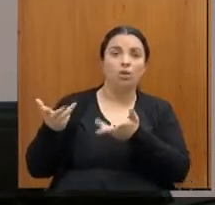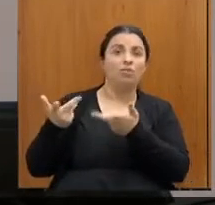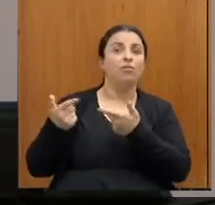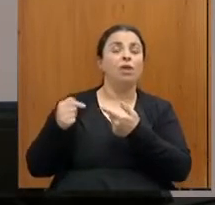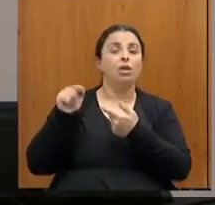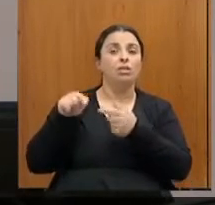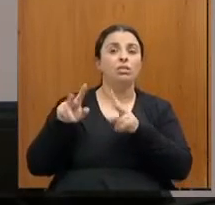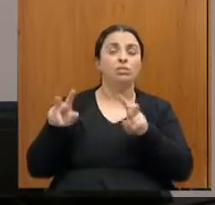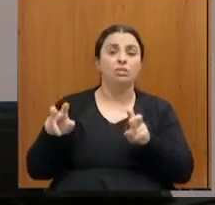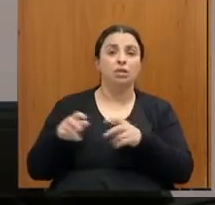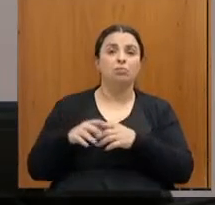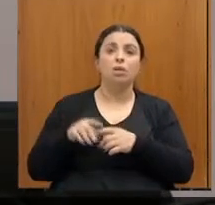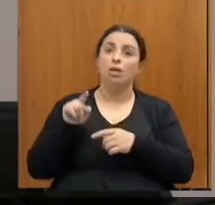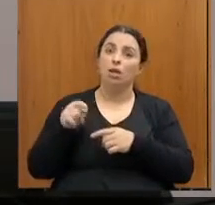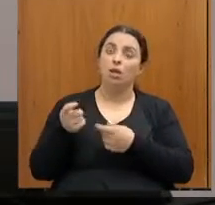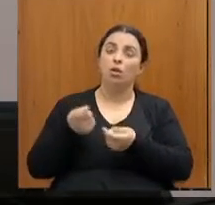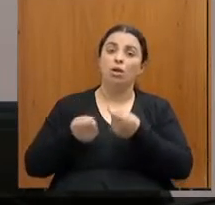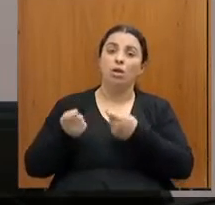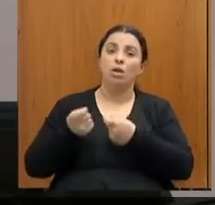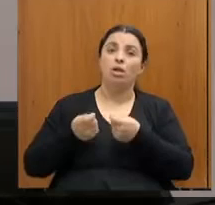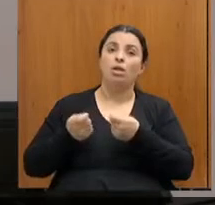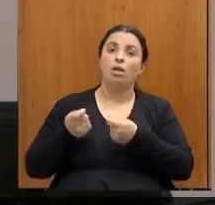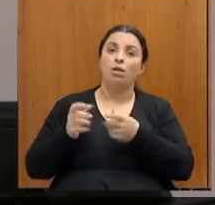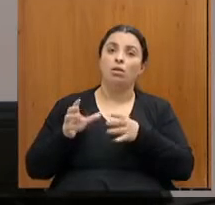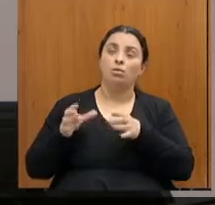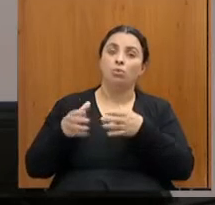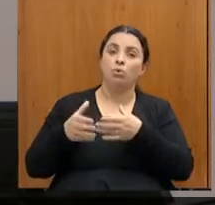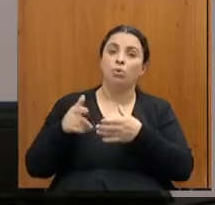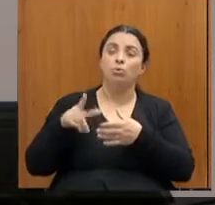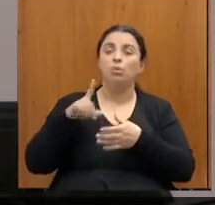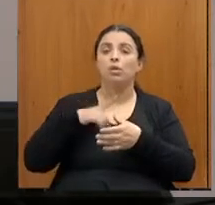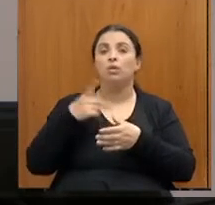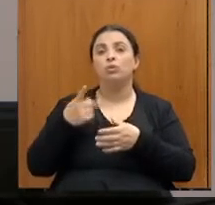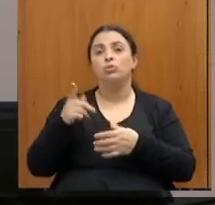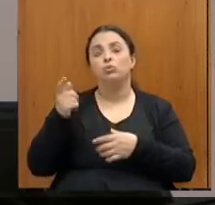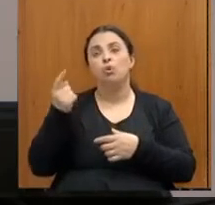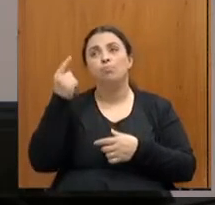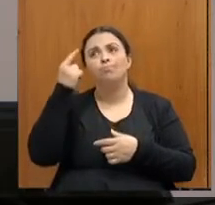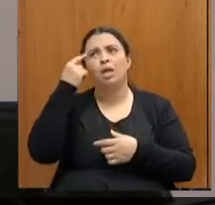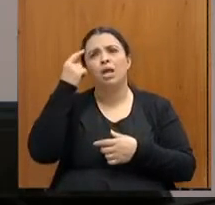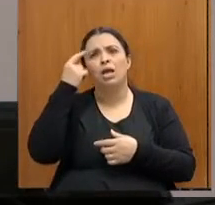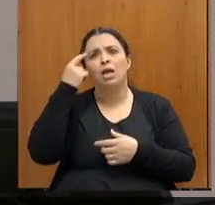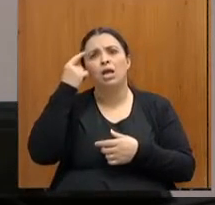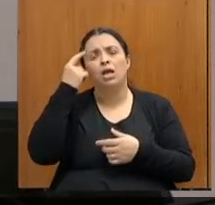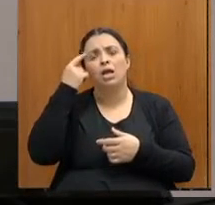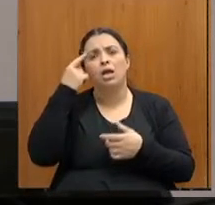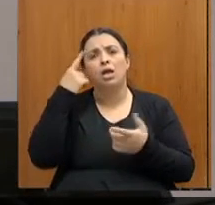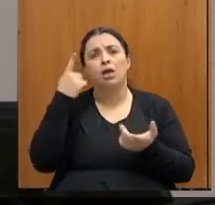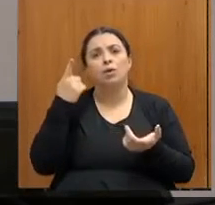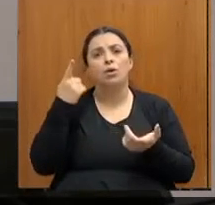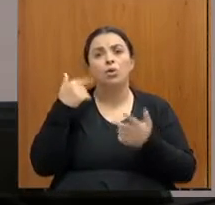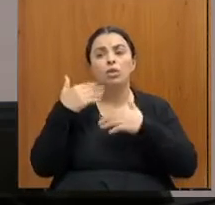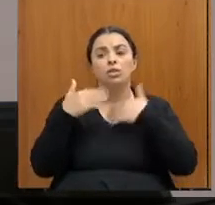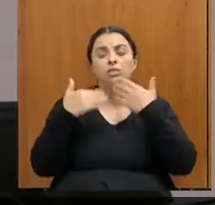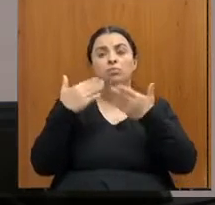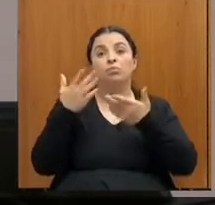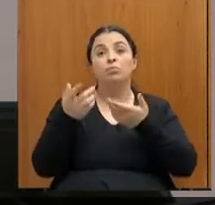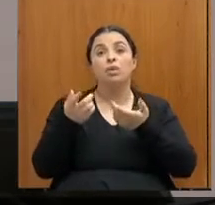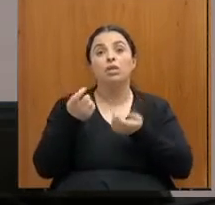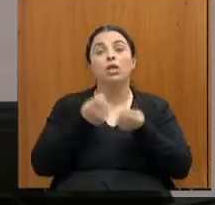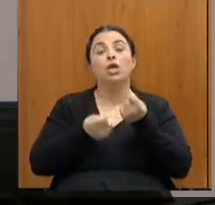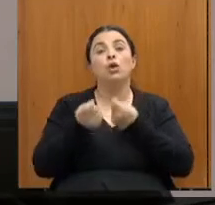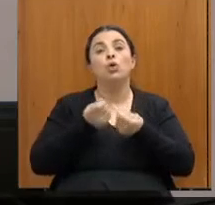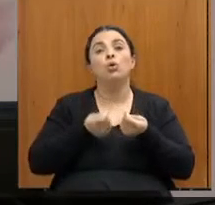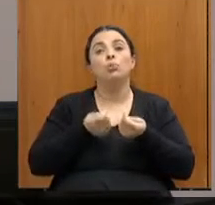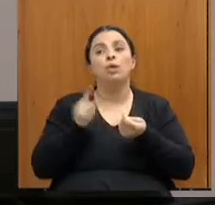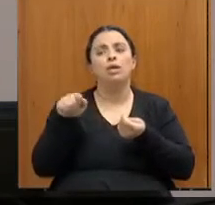tem digamos como seu o seu apoio sua cabeça melhor o desenvolvimento econômico